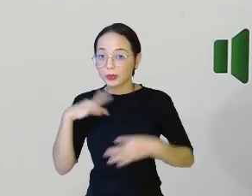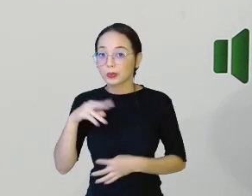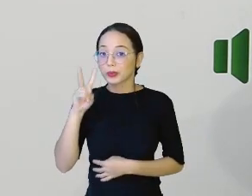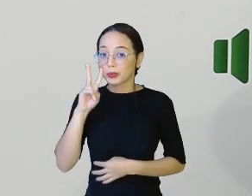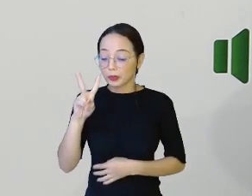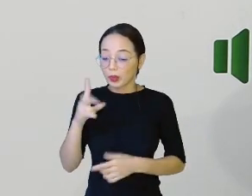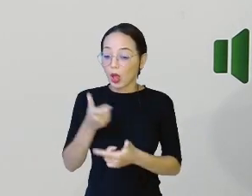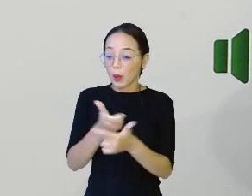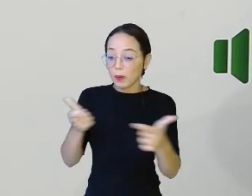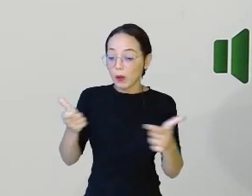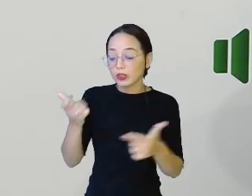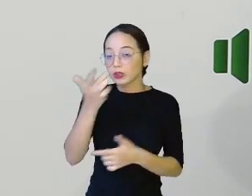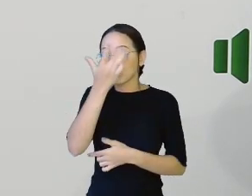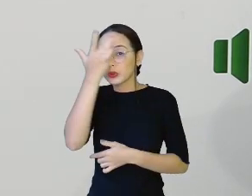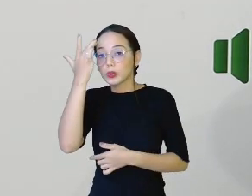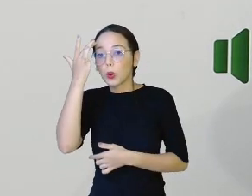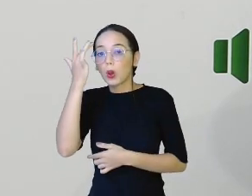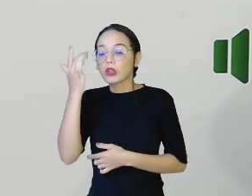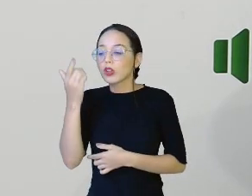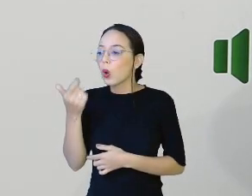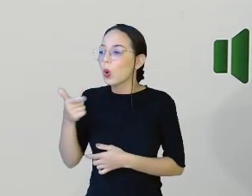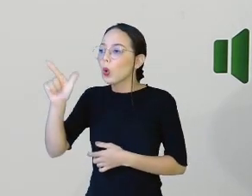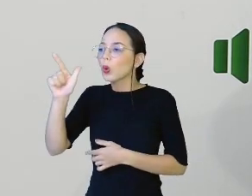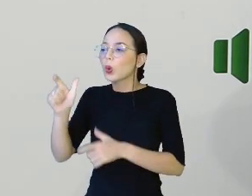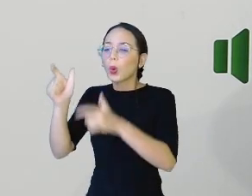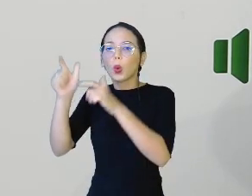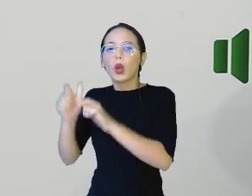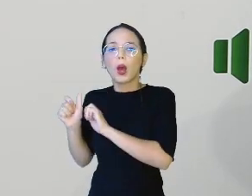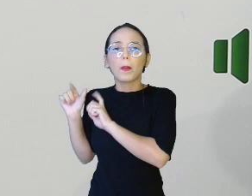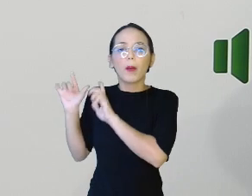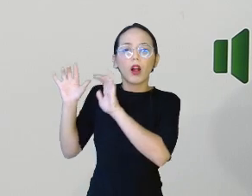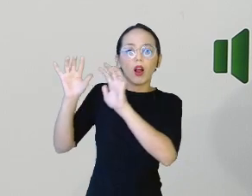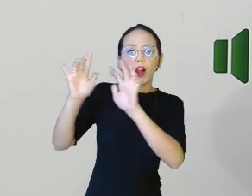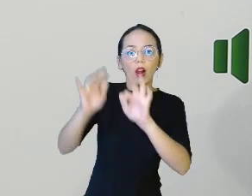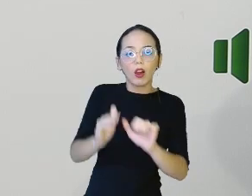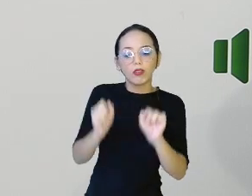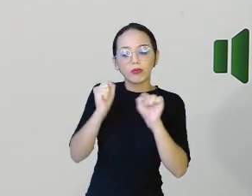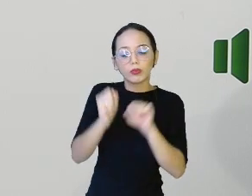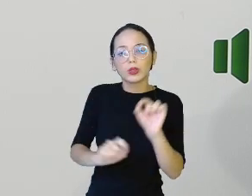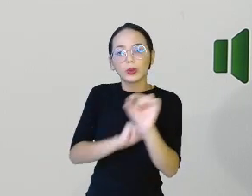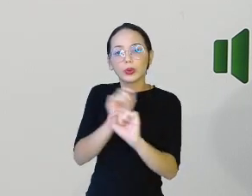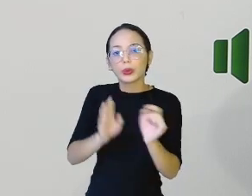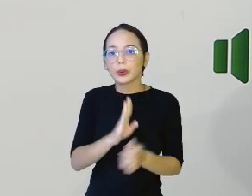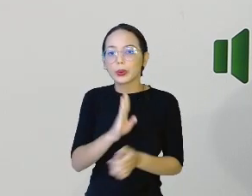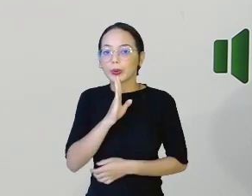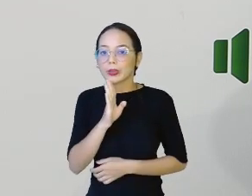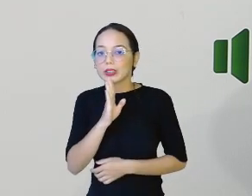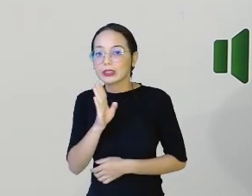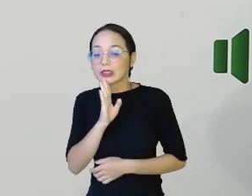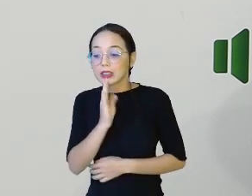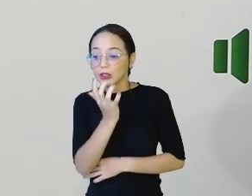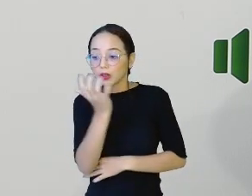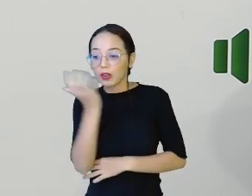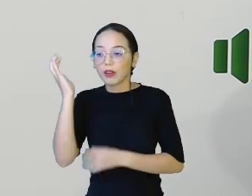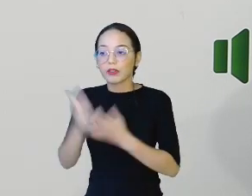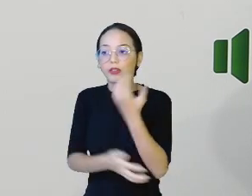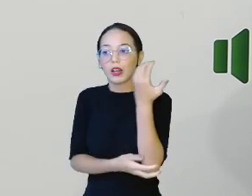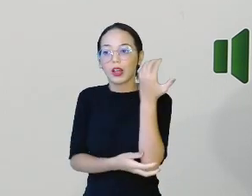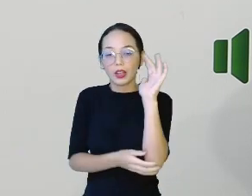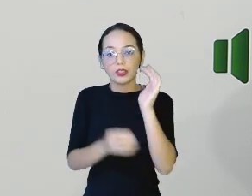muitas pessoas vêm de outros países para poder conhecer a